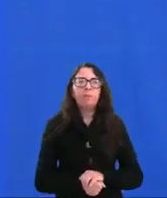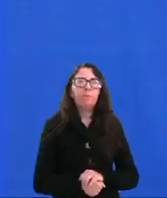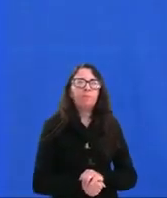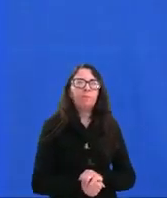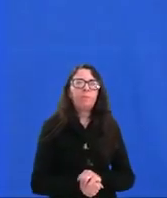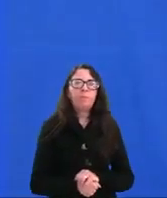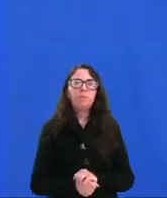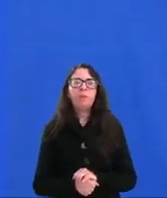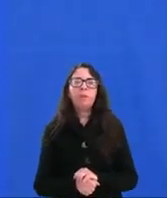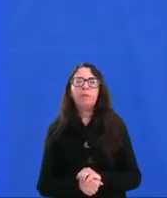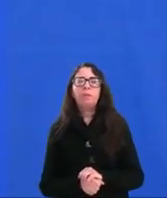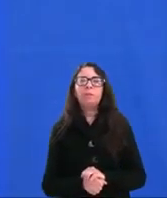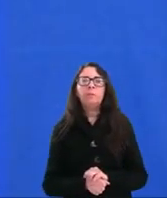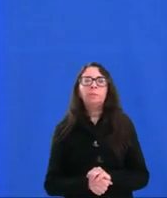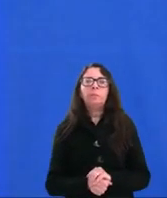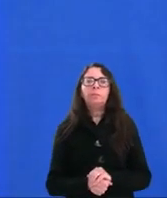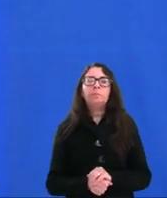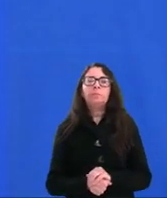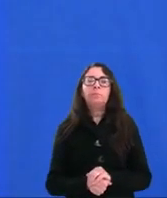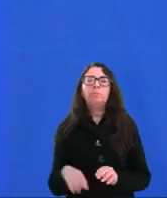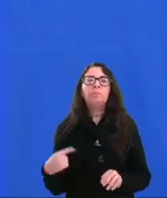ter um testemunho